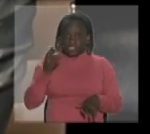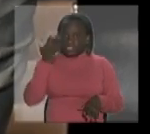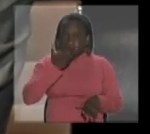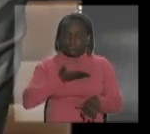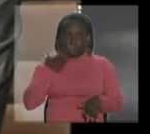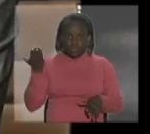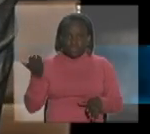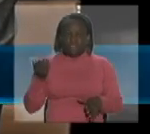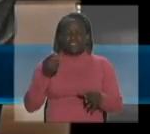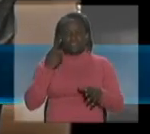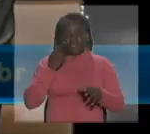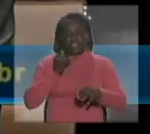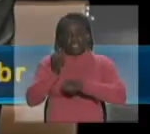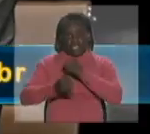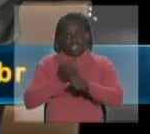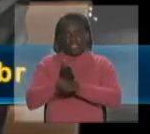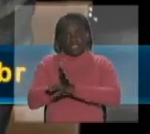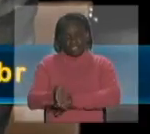é só acessar